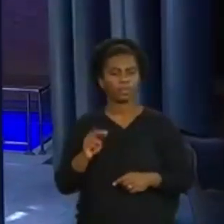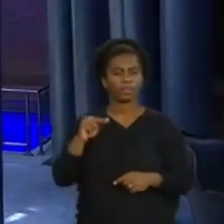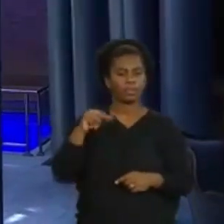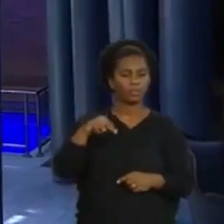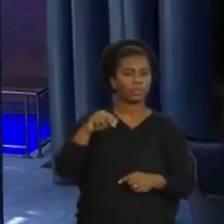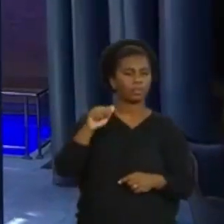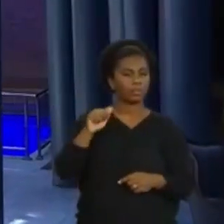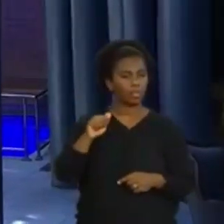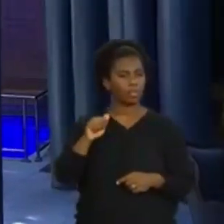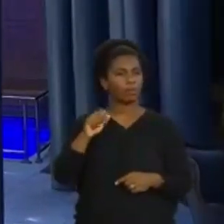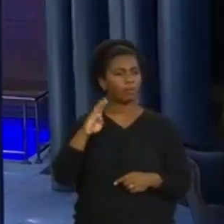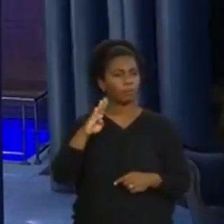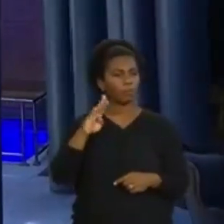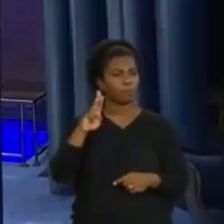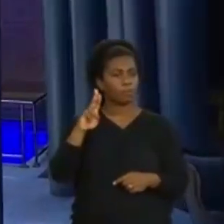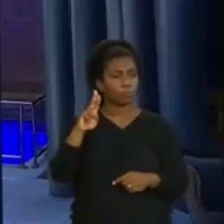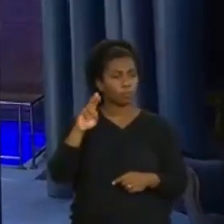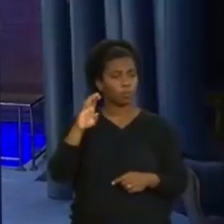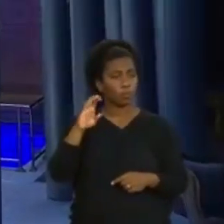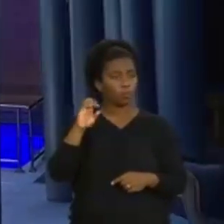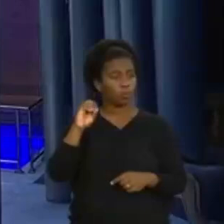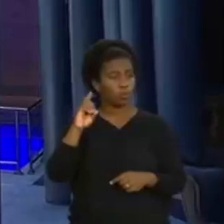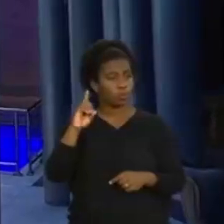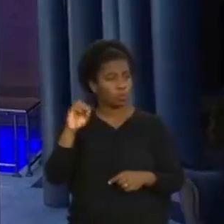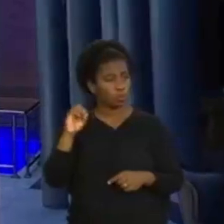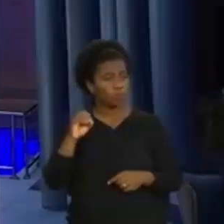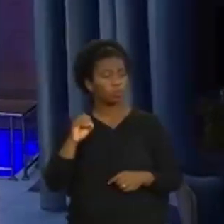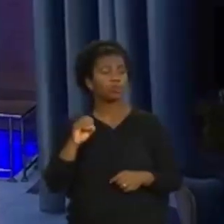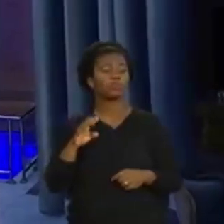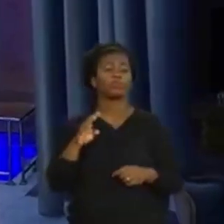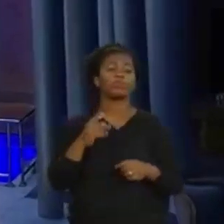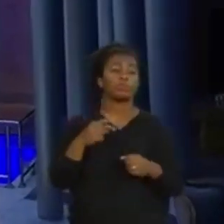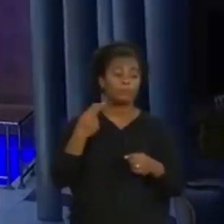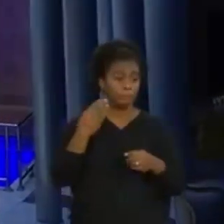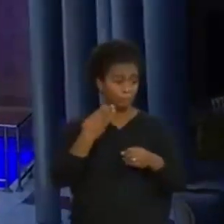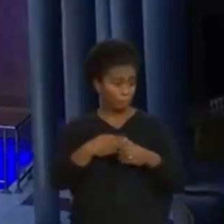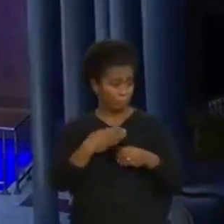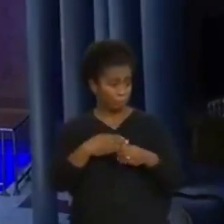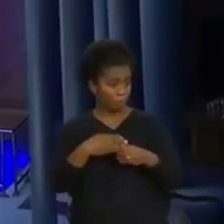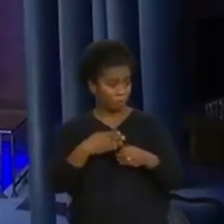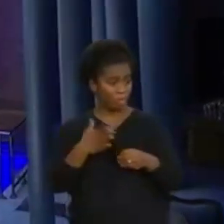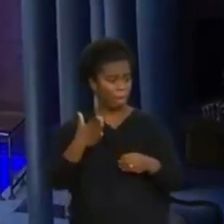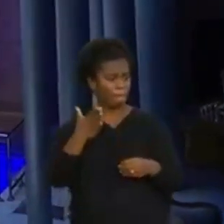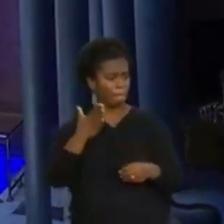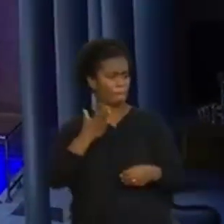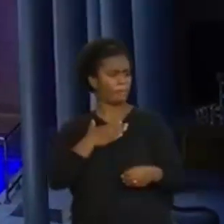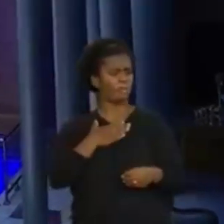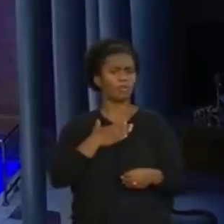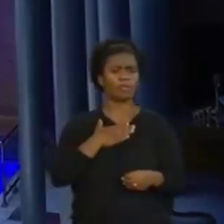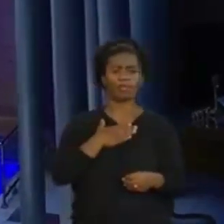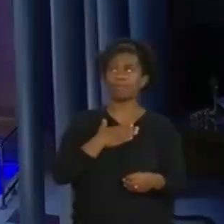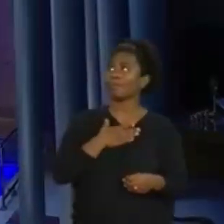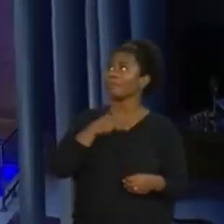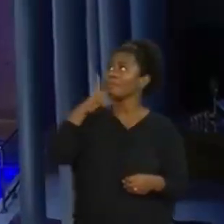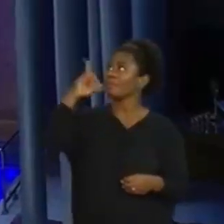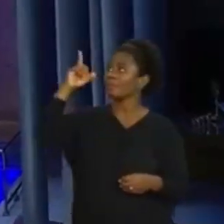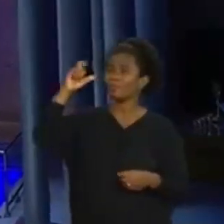Nabucodonosor se exaltou, dizendo: toda Babilônia, minha Babilônia, virou bicho.